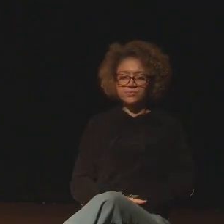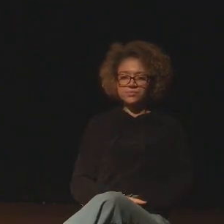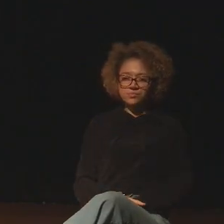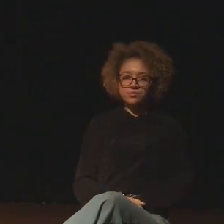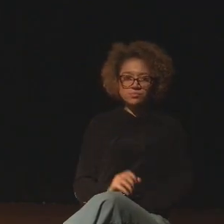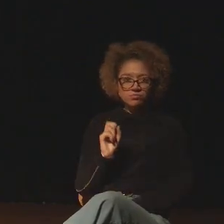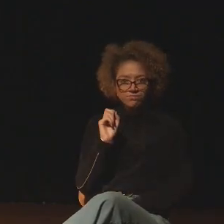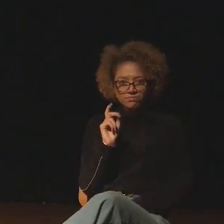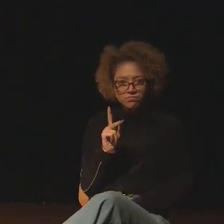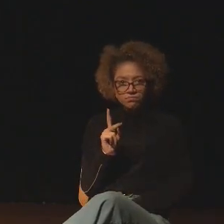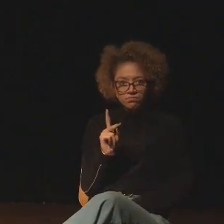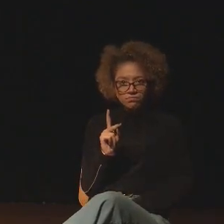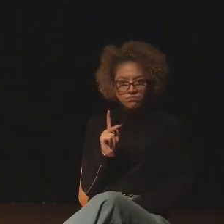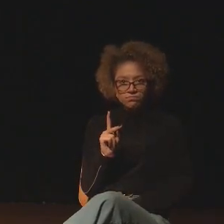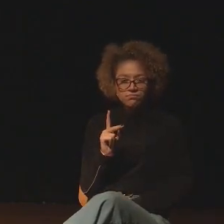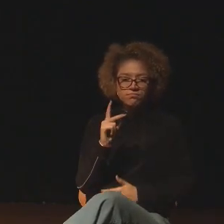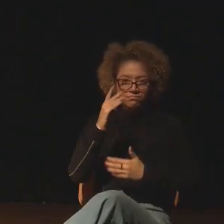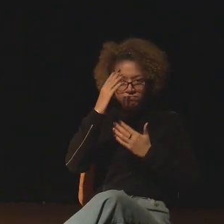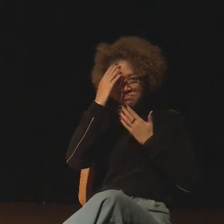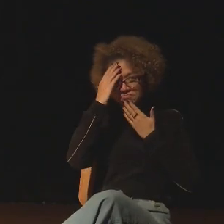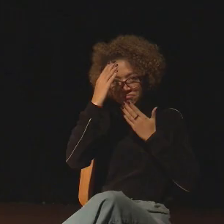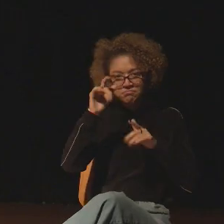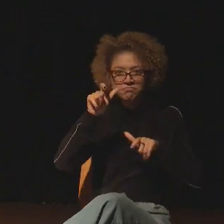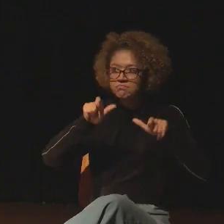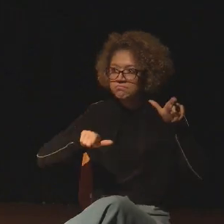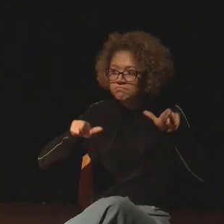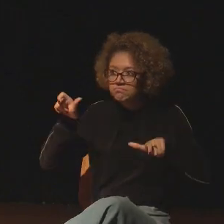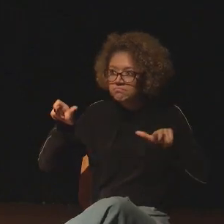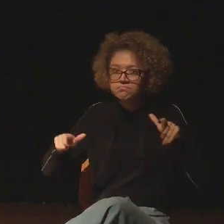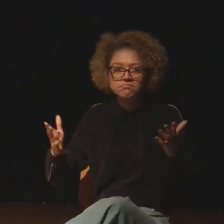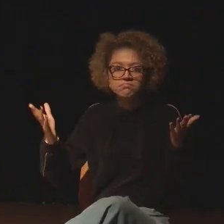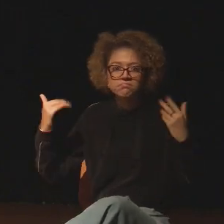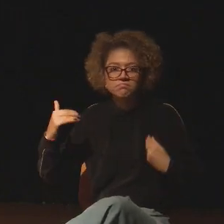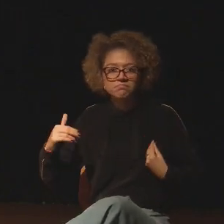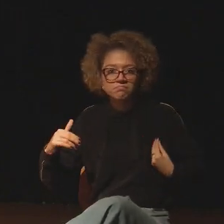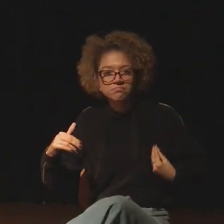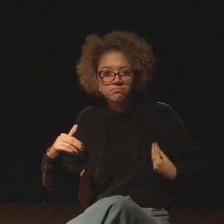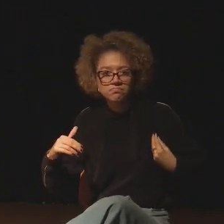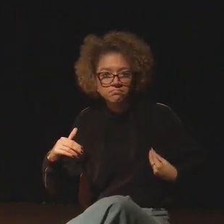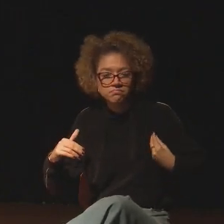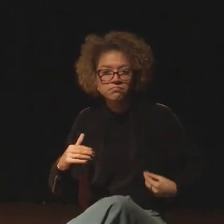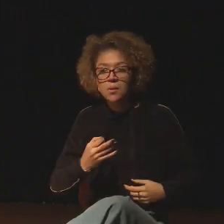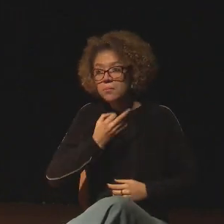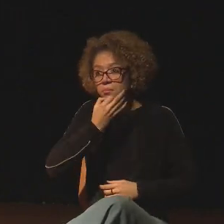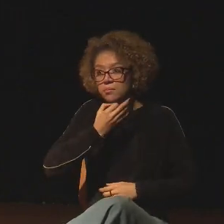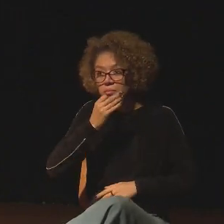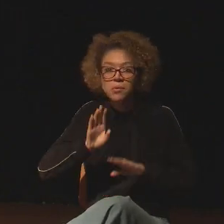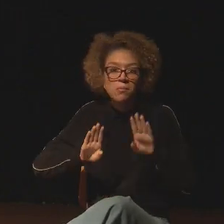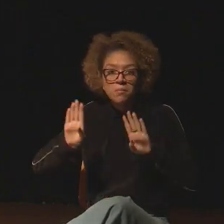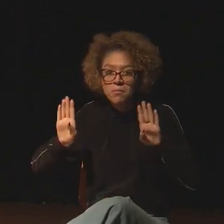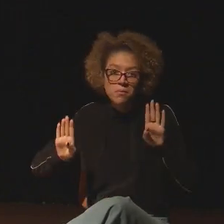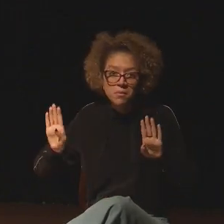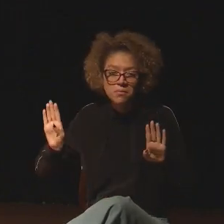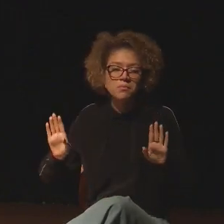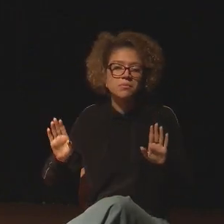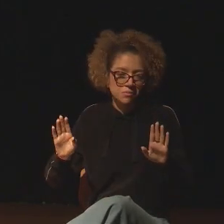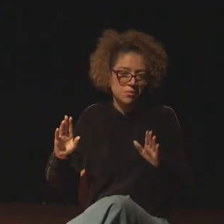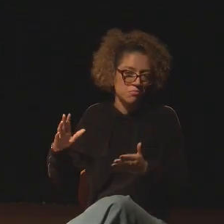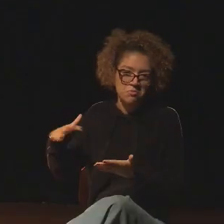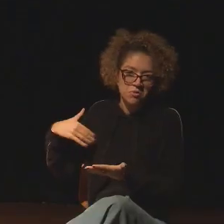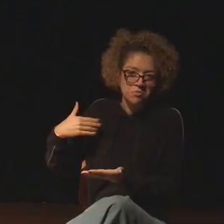Ok? Muito obrigado a todos pela presença, pelo engajamento, pelas contribuições durante